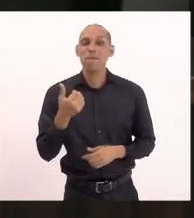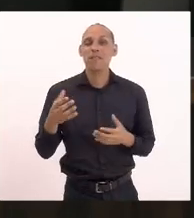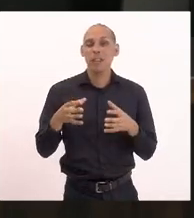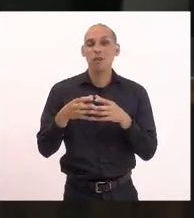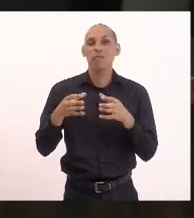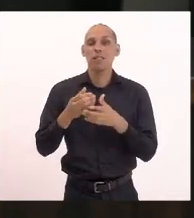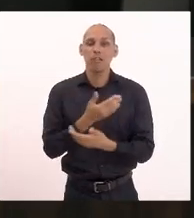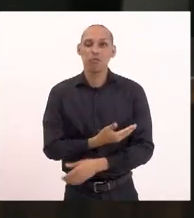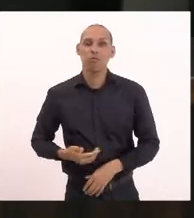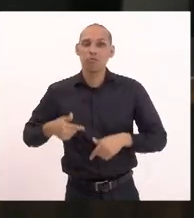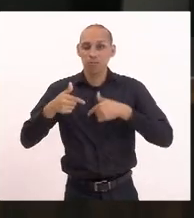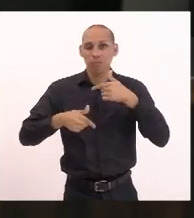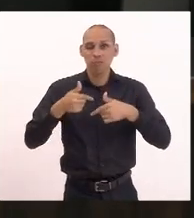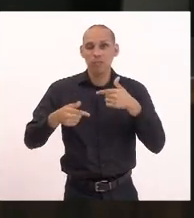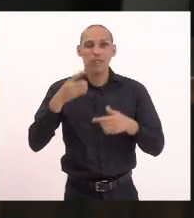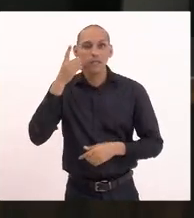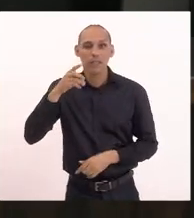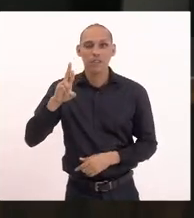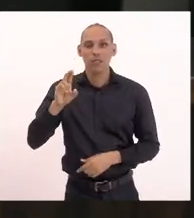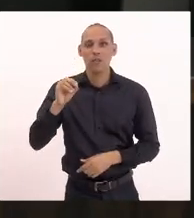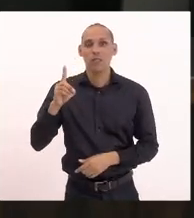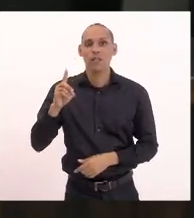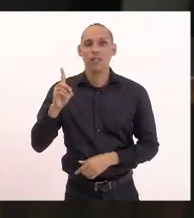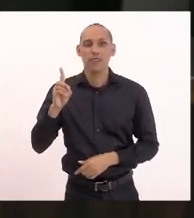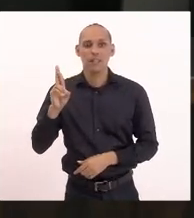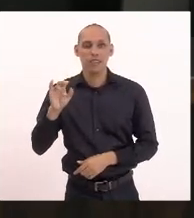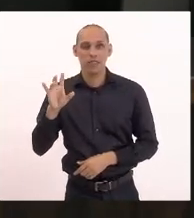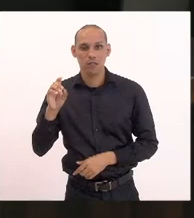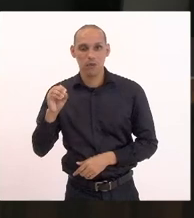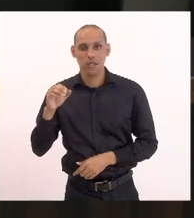Públicos, deputado Rodrigo Amorim.